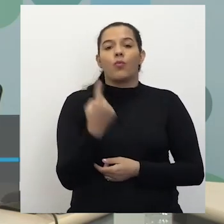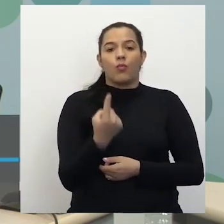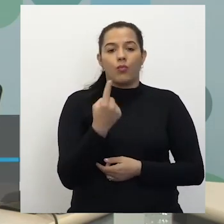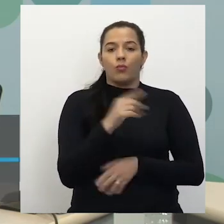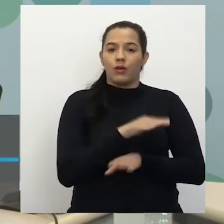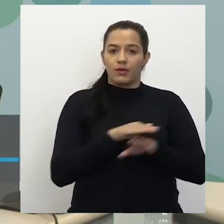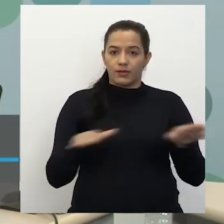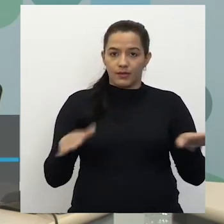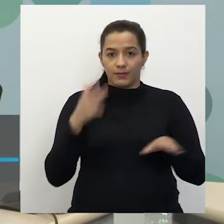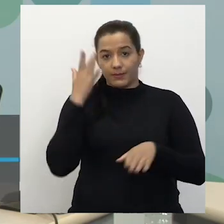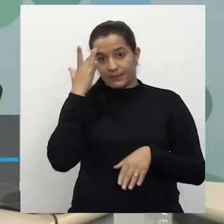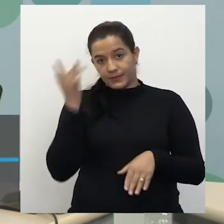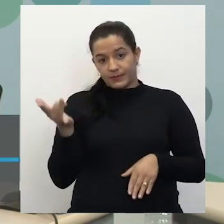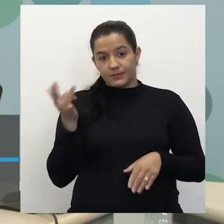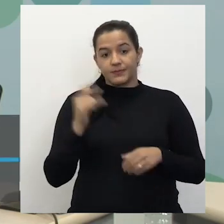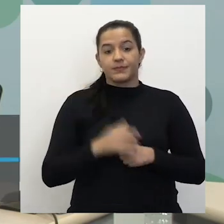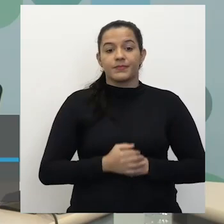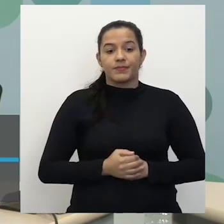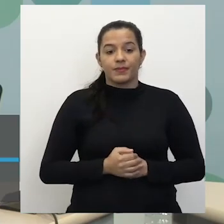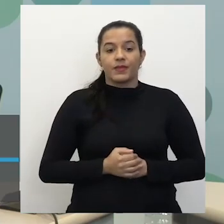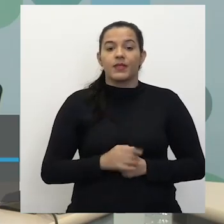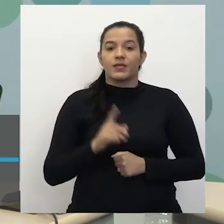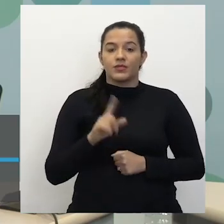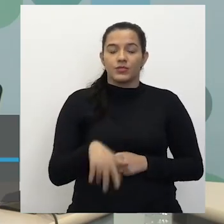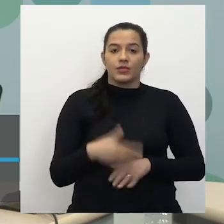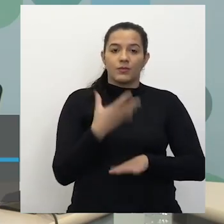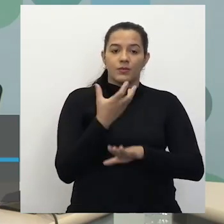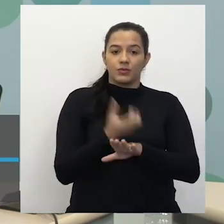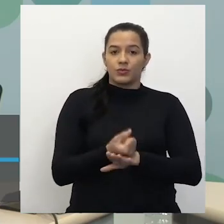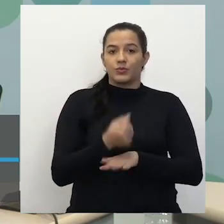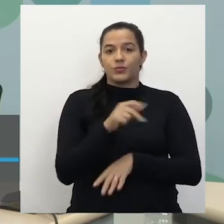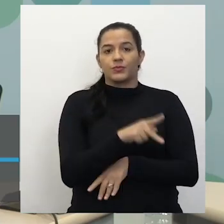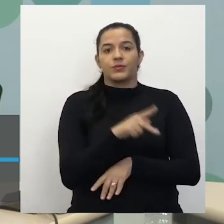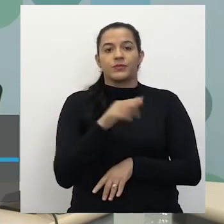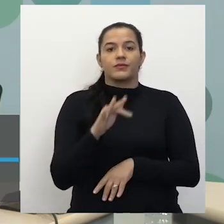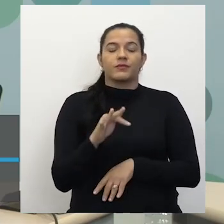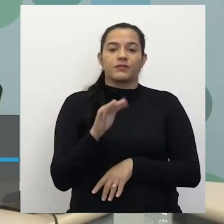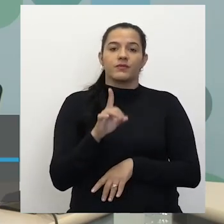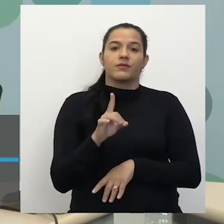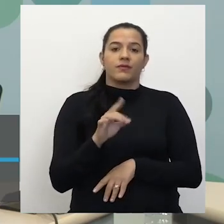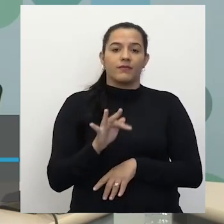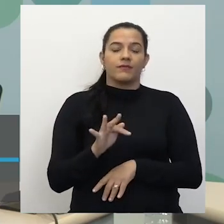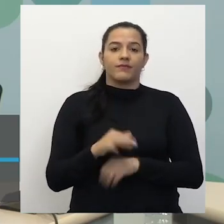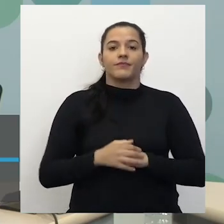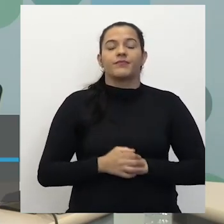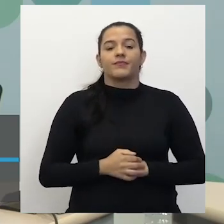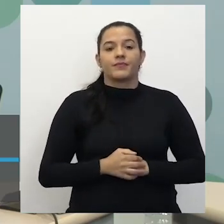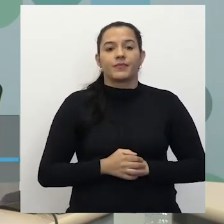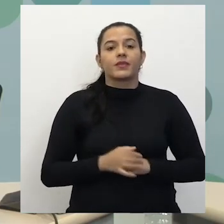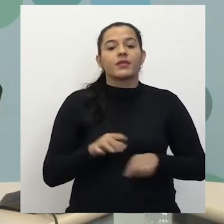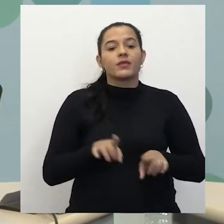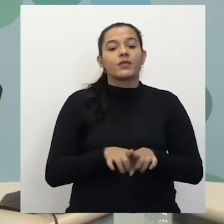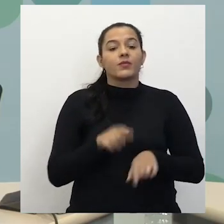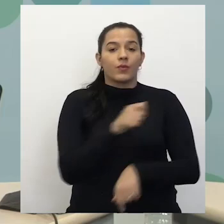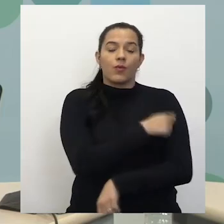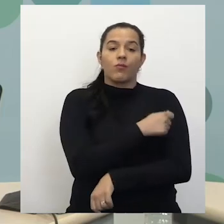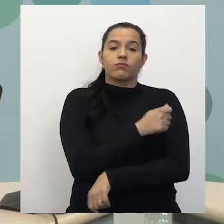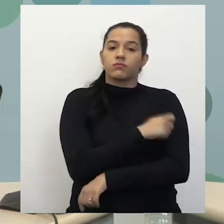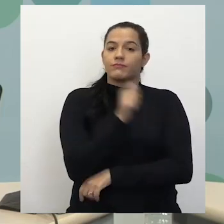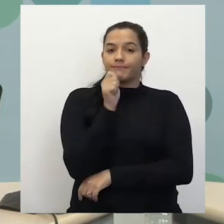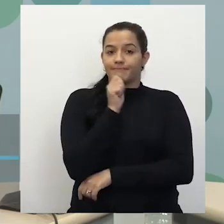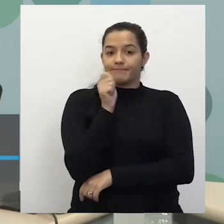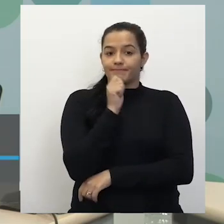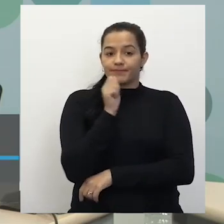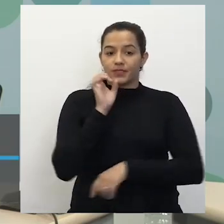minha professora já disponibilizou para mim em formato PDF, colocou para a gente lá no Google Classroom. Mas o aluno que ainda não tem, é